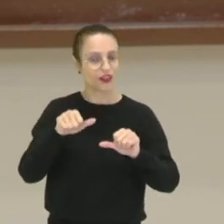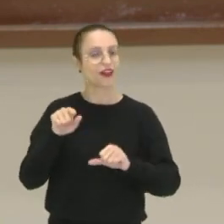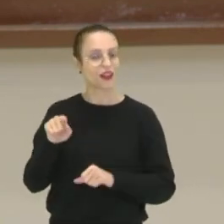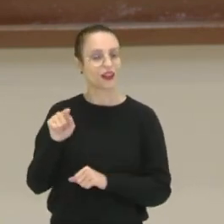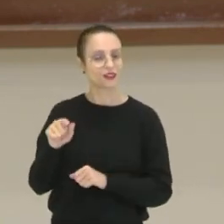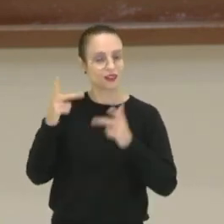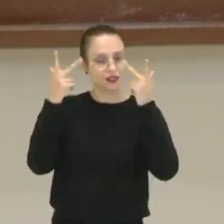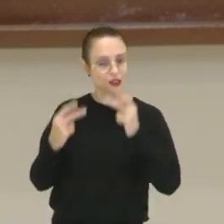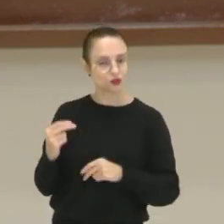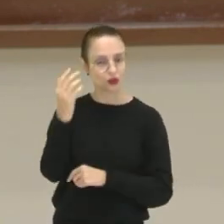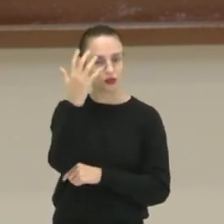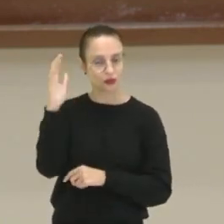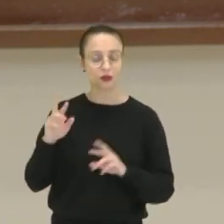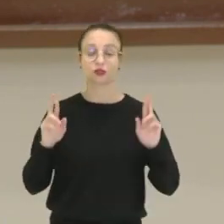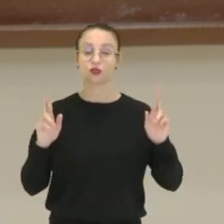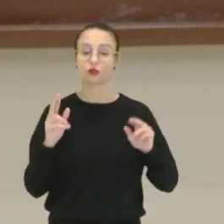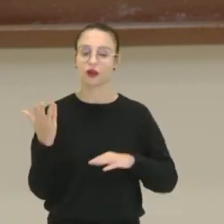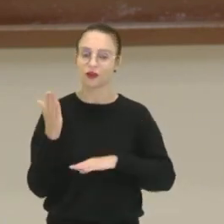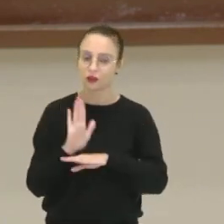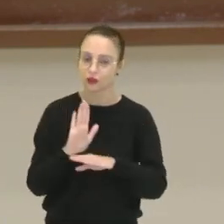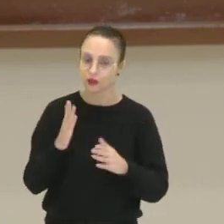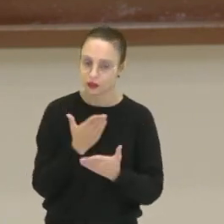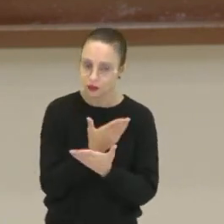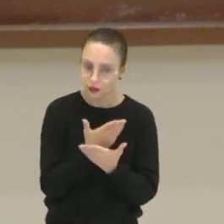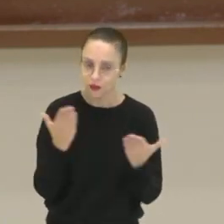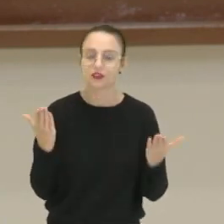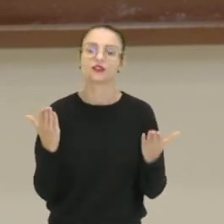condições naturais. Espero ter contribuído na